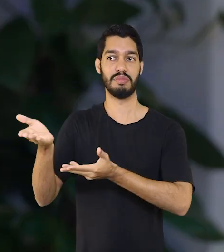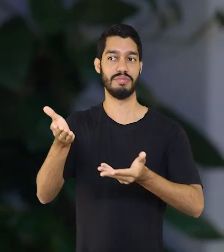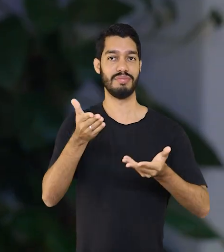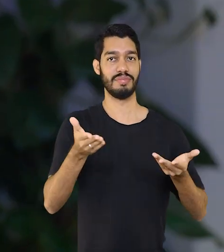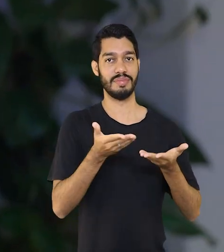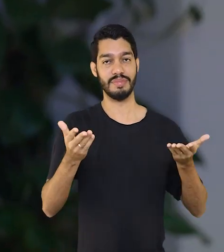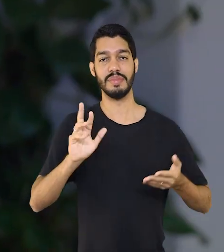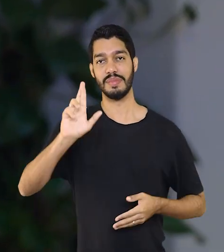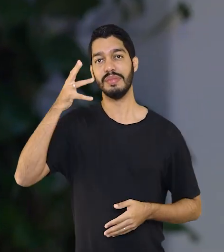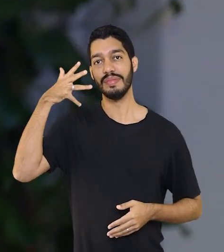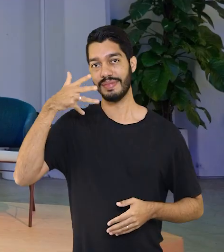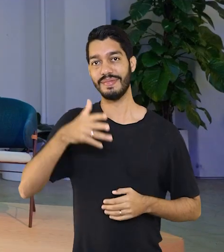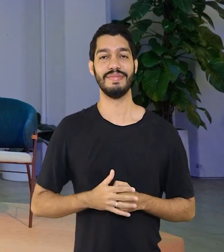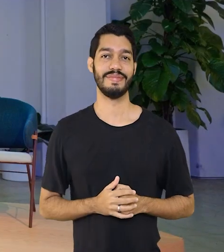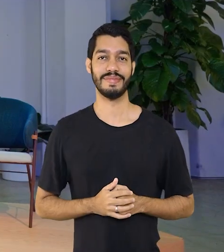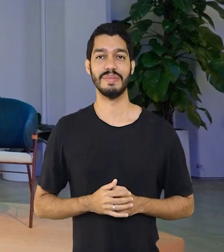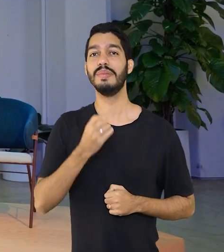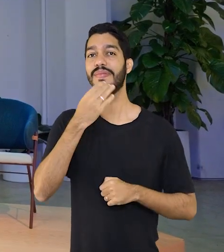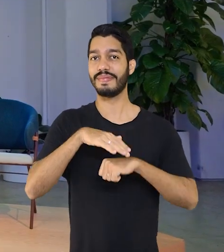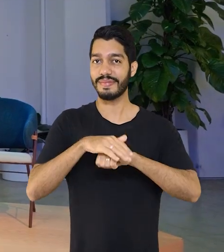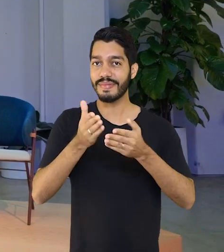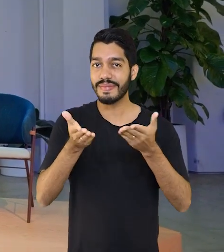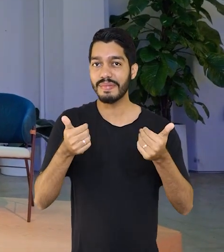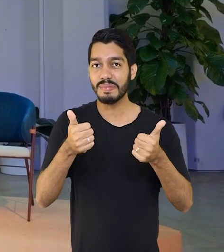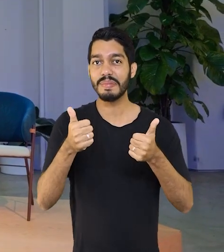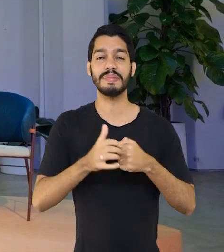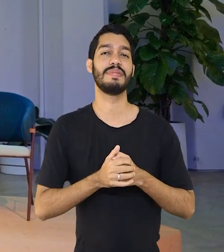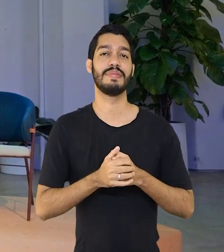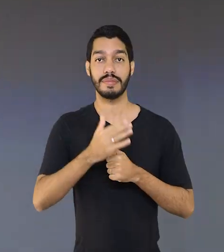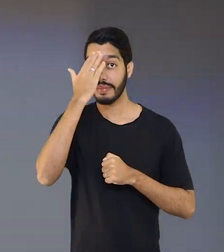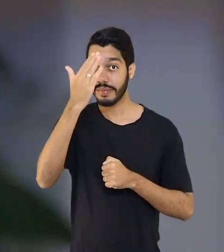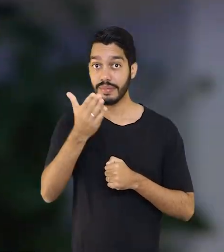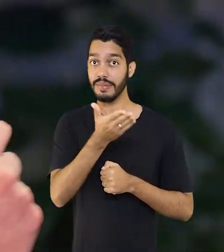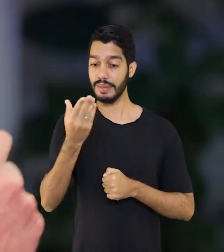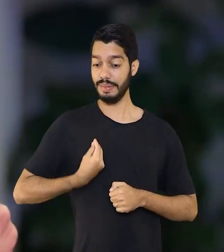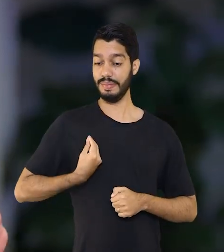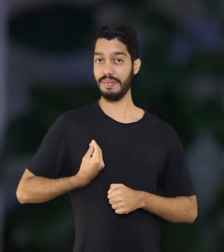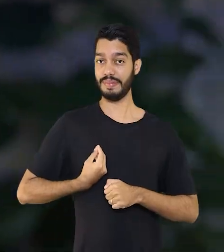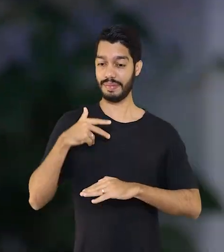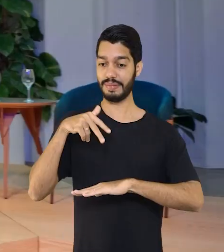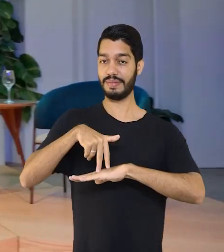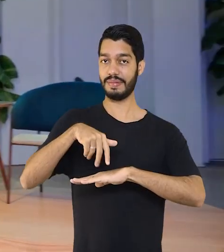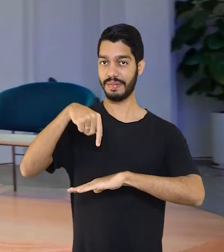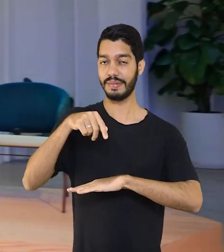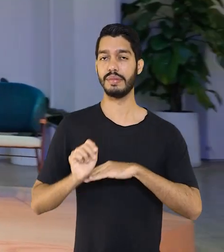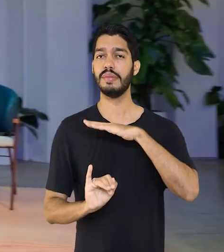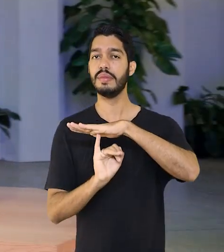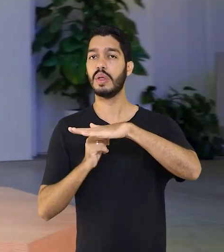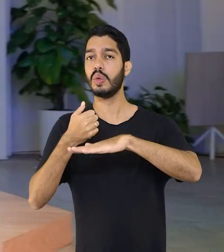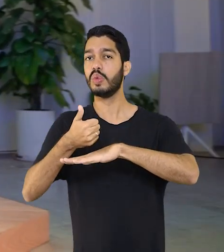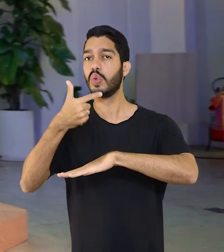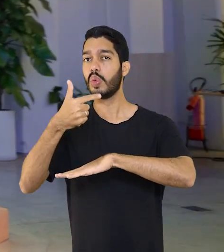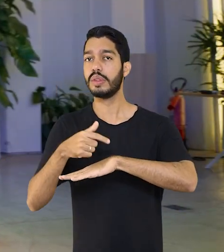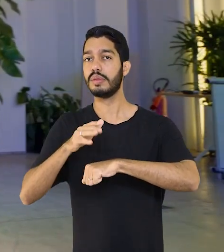painelistas. Vem, Marcos. Boa noite para todo mundo. Obrigado pela presença de vocês aqui no evento de hoje. O Instituto 12 ele